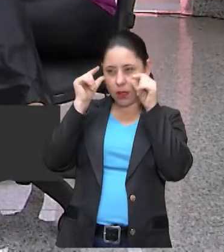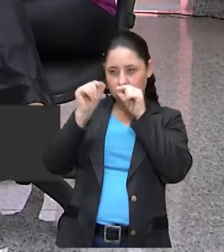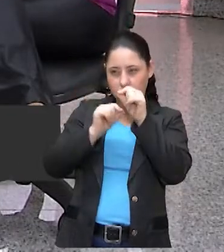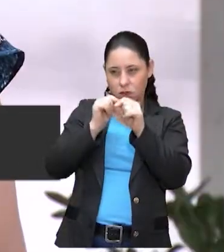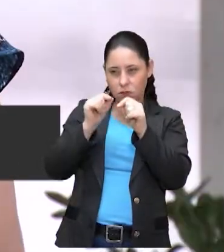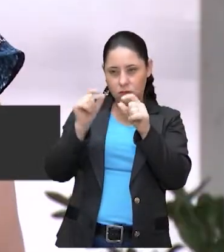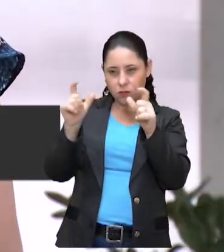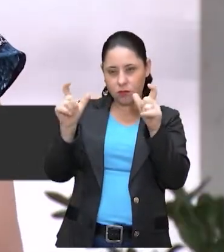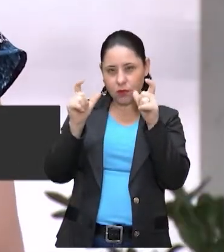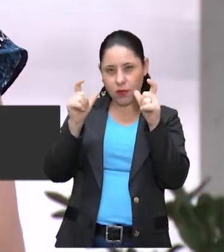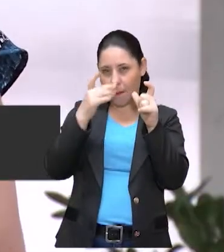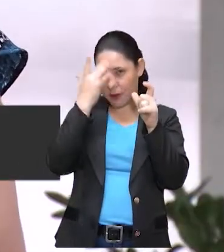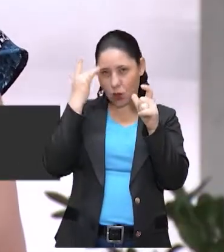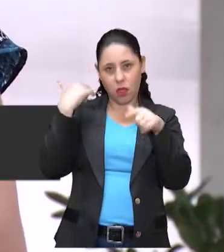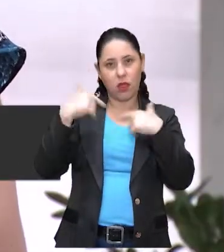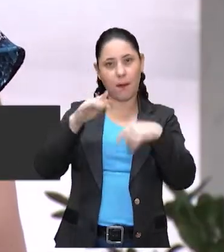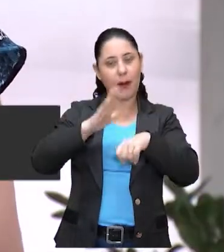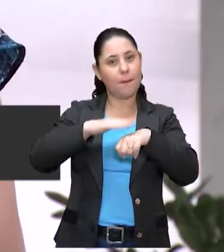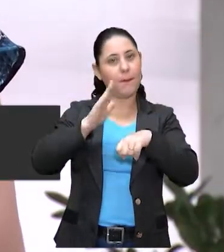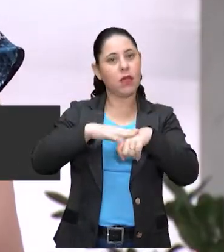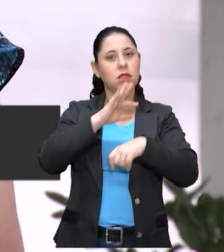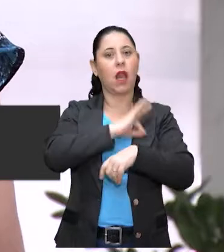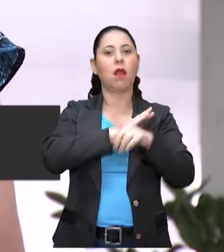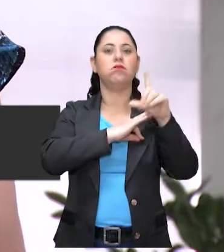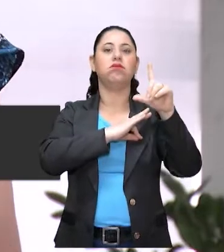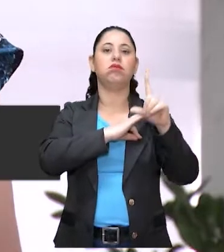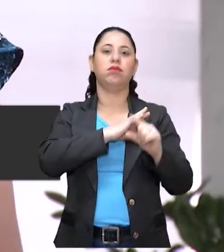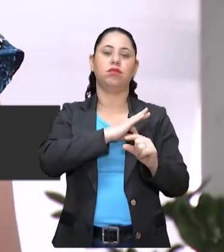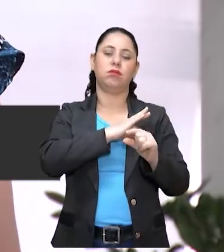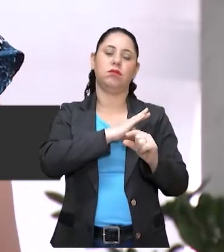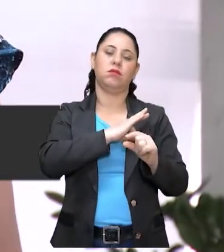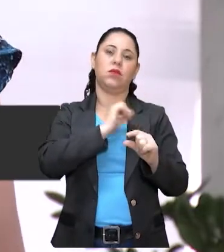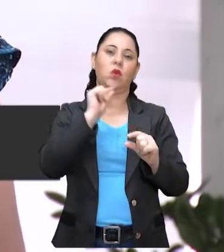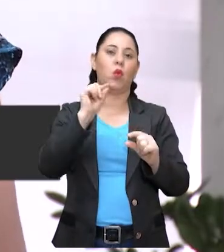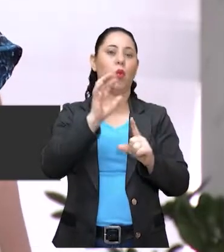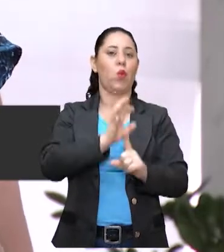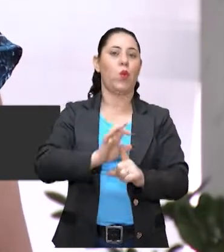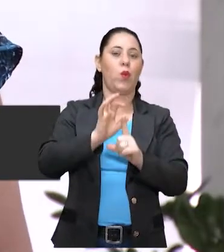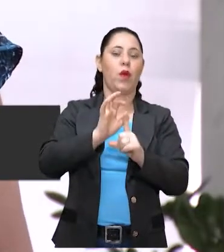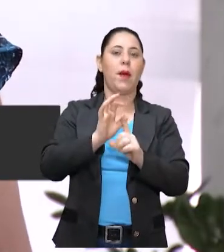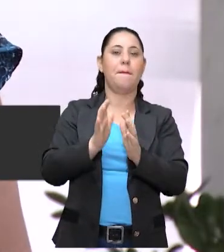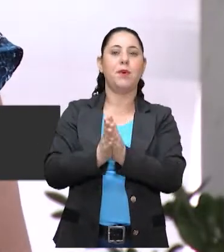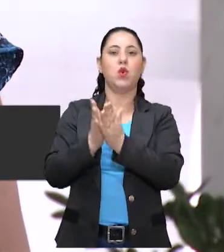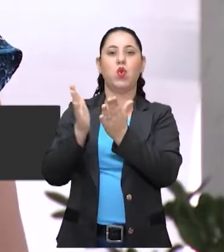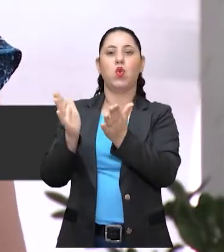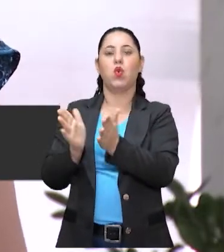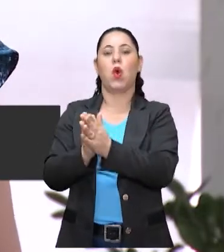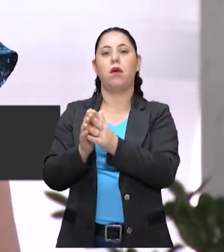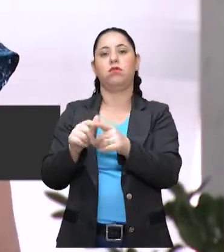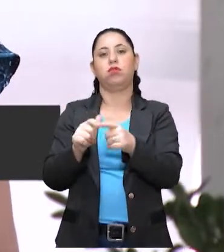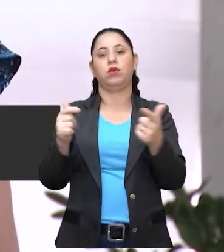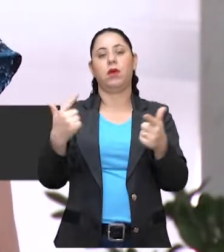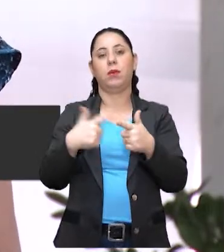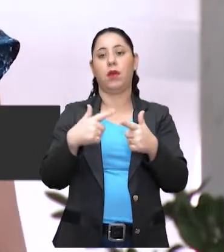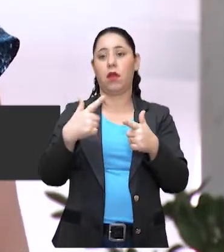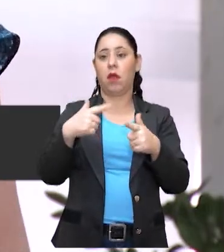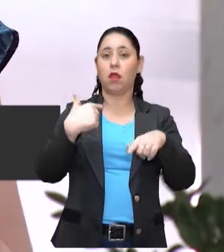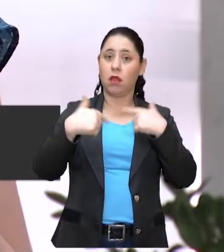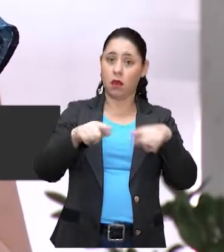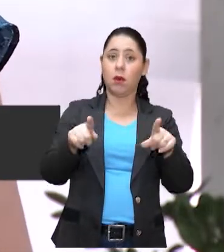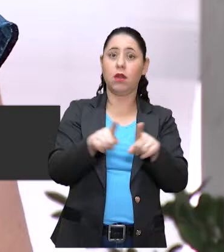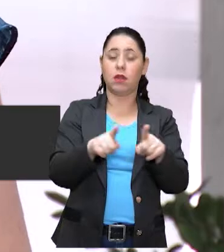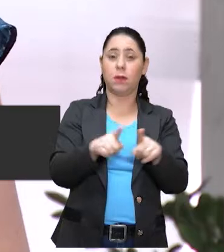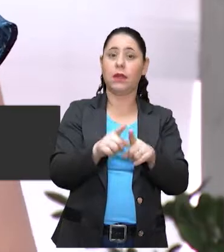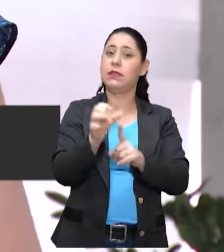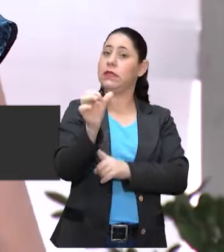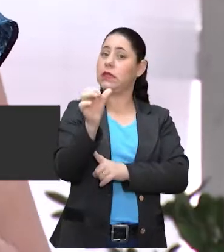observado que trabalham mais, têm ganhado menos. E isso implica aí um aumento da pobreza, porque mesmo